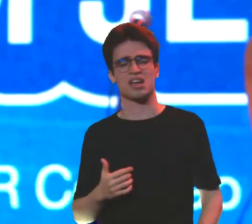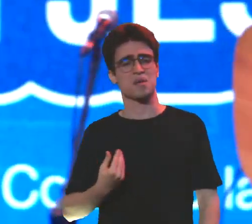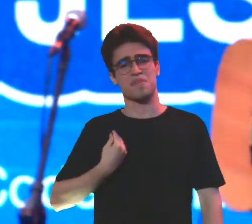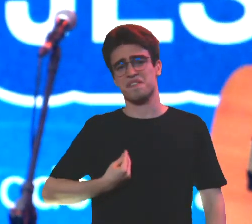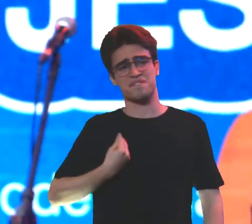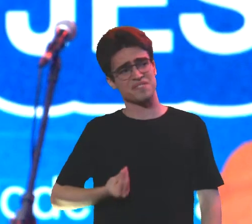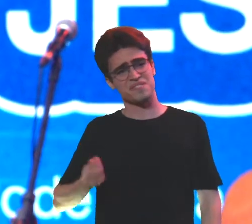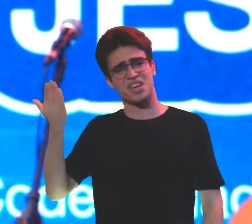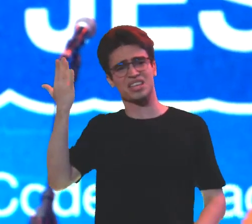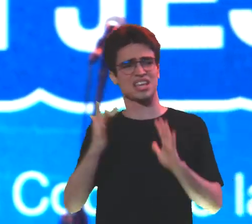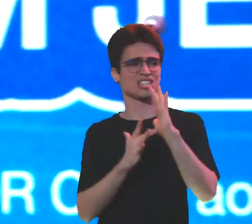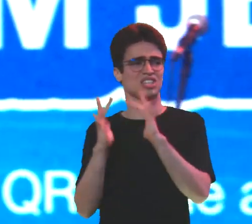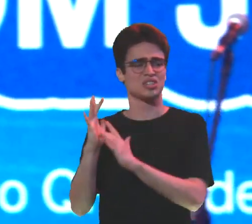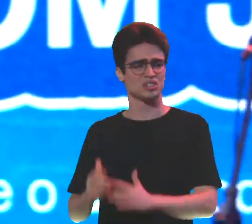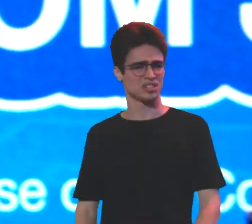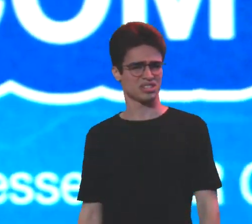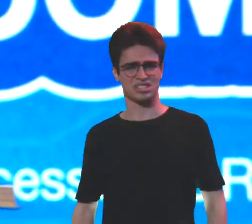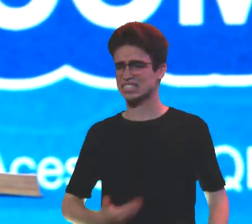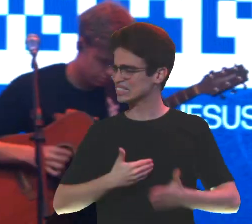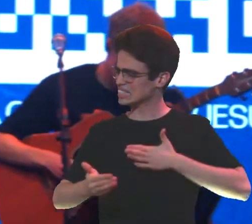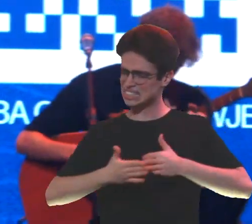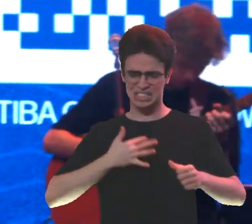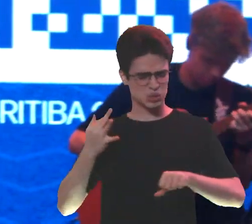Senhor. Custe o que me custar.